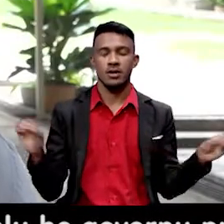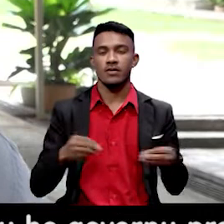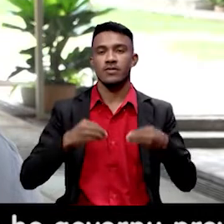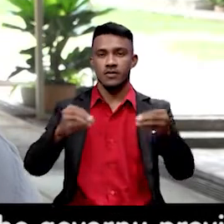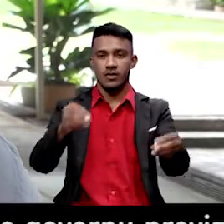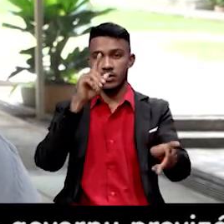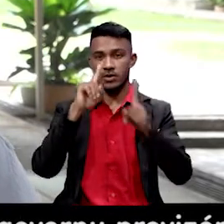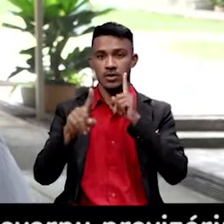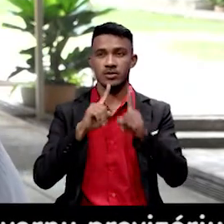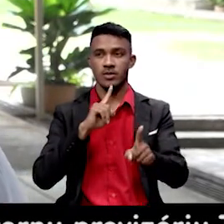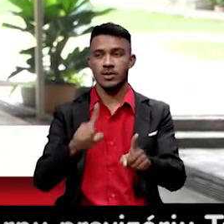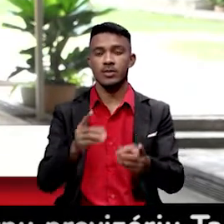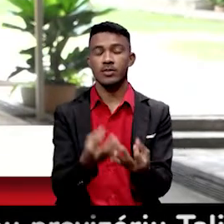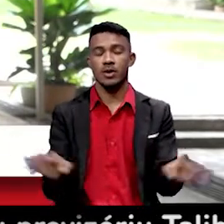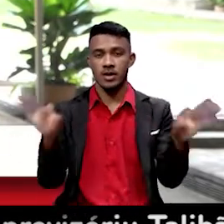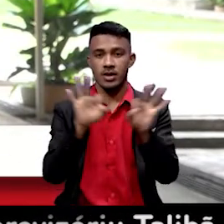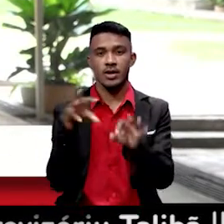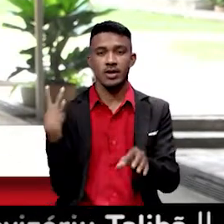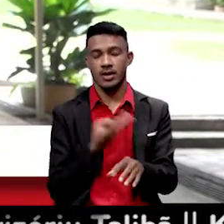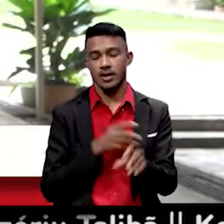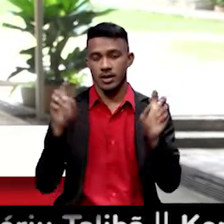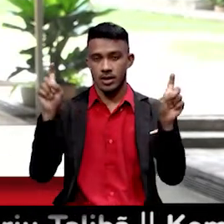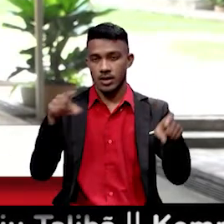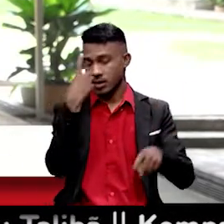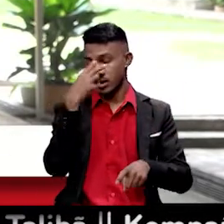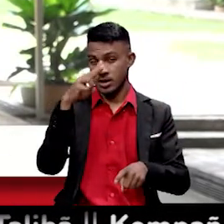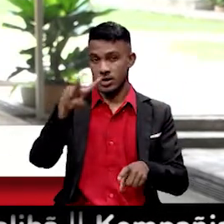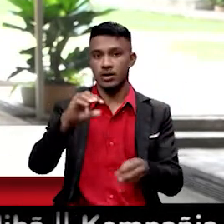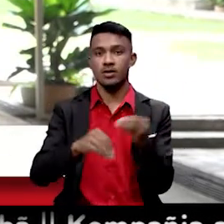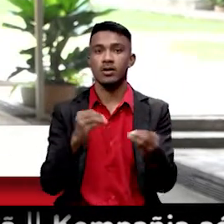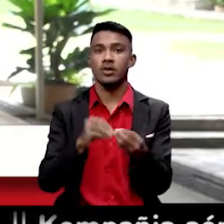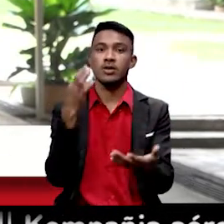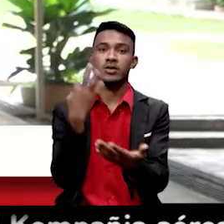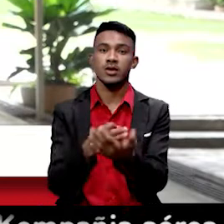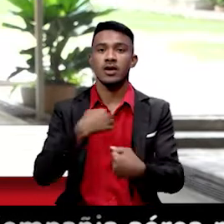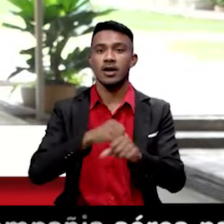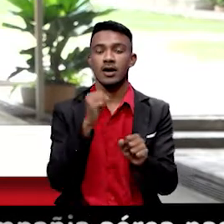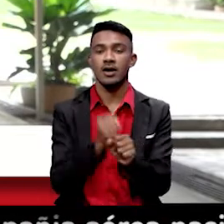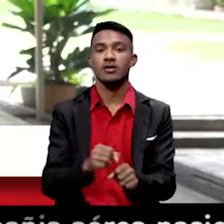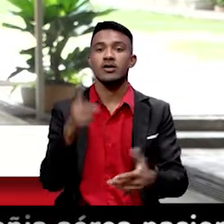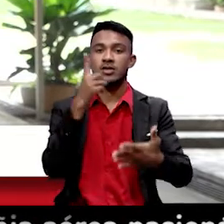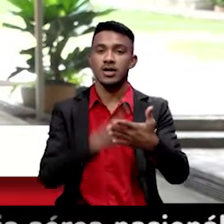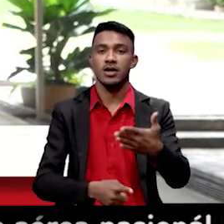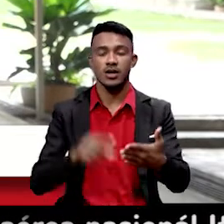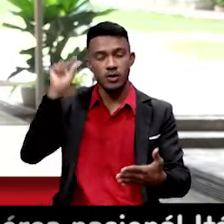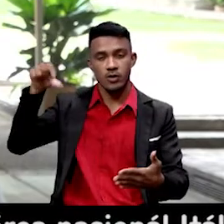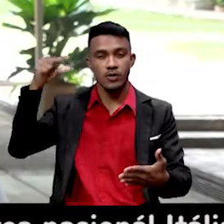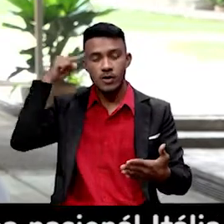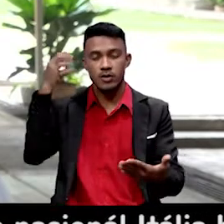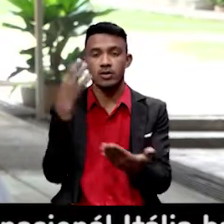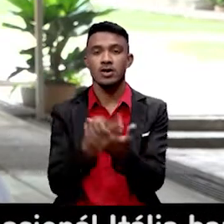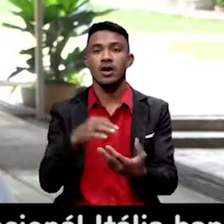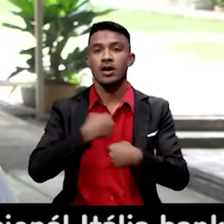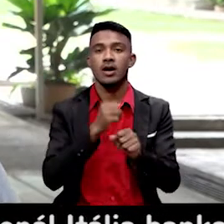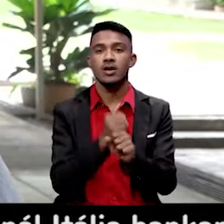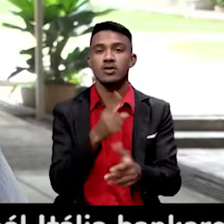e nem kita tem hare quando apa osane atau halo saída Osan da governo husu agora nena atau halo saida. Tama ni tengi hateni